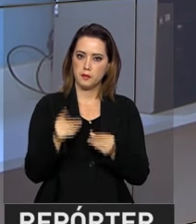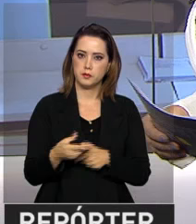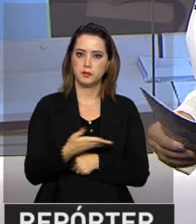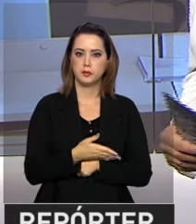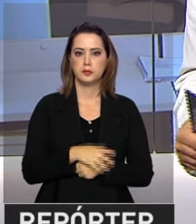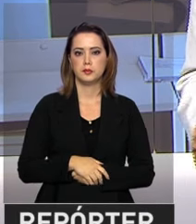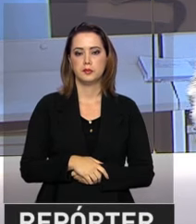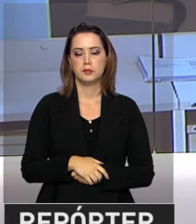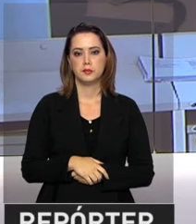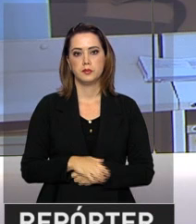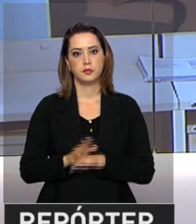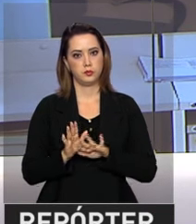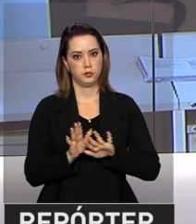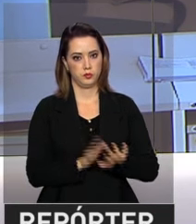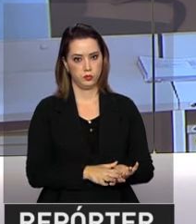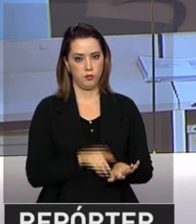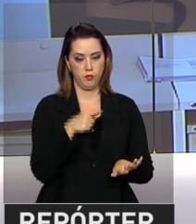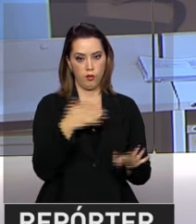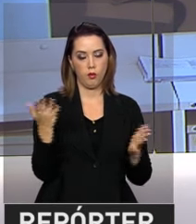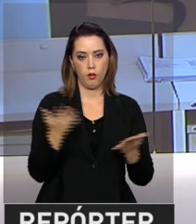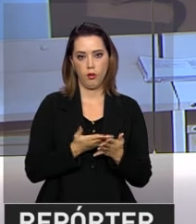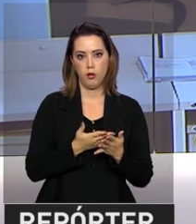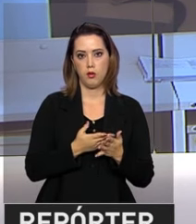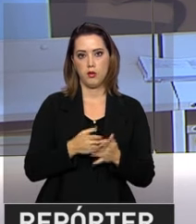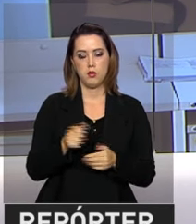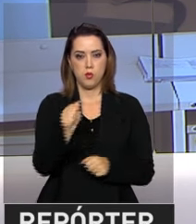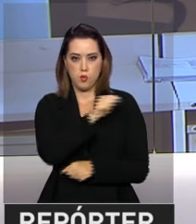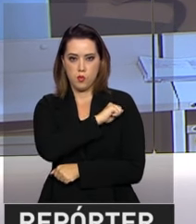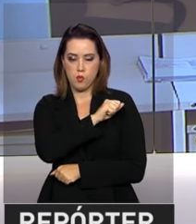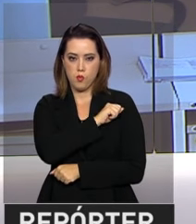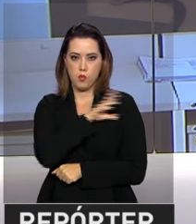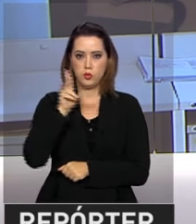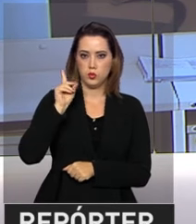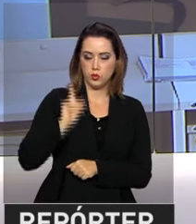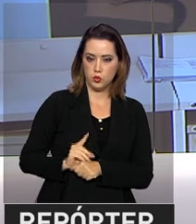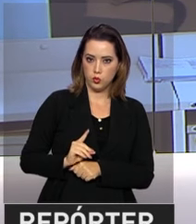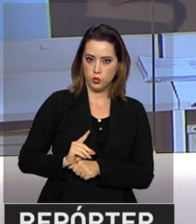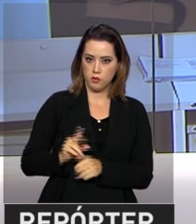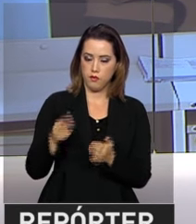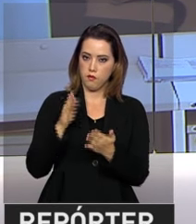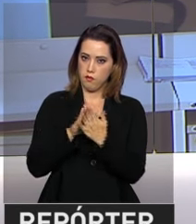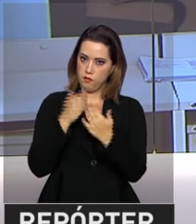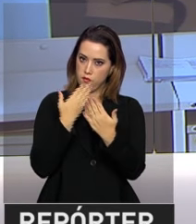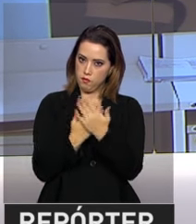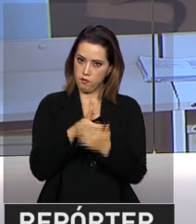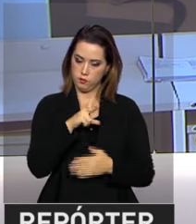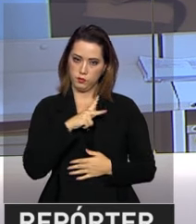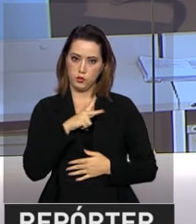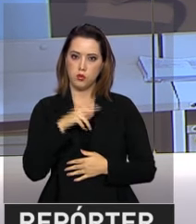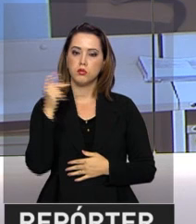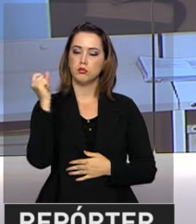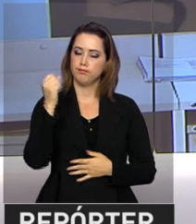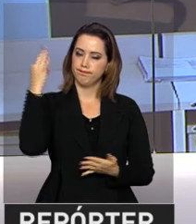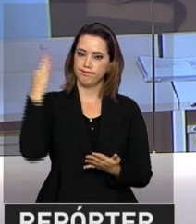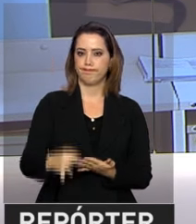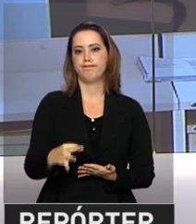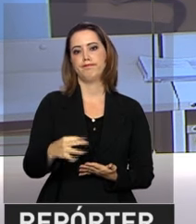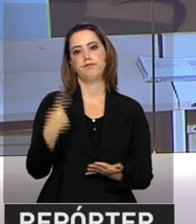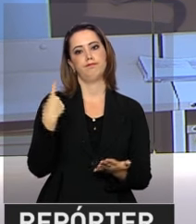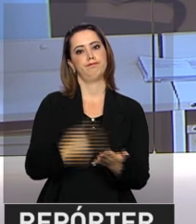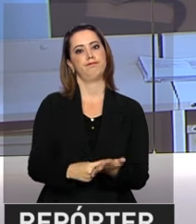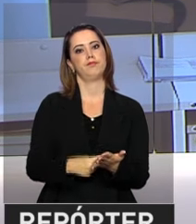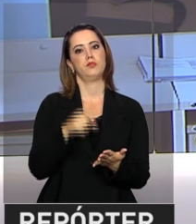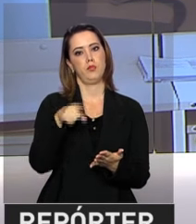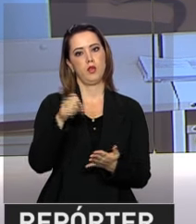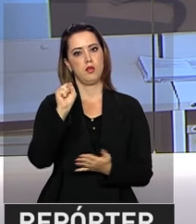sisu.mec.gov.br. O atendimento de alunos com deficiência em escolas particulares está garantido. A decisão é do